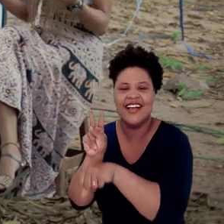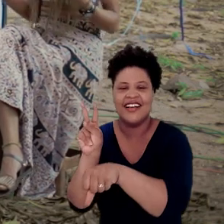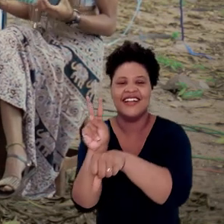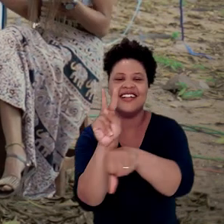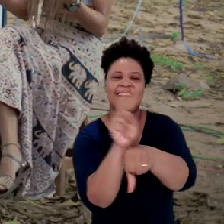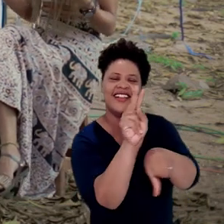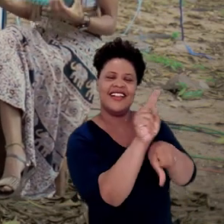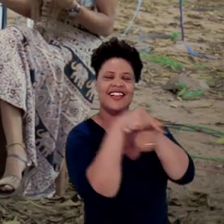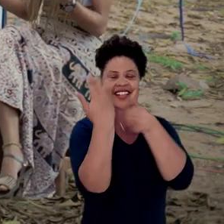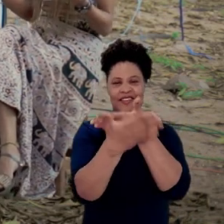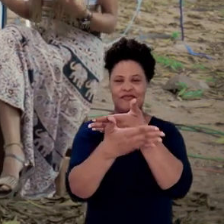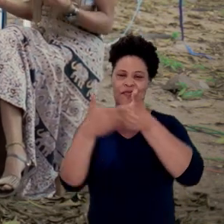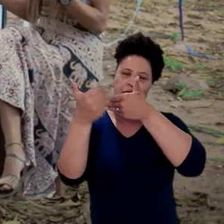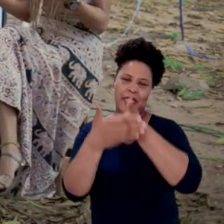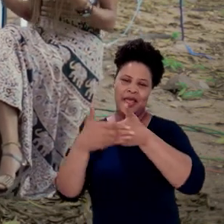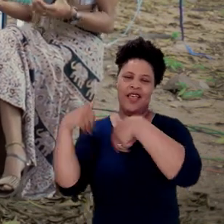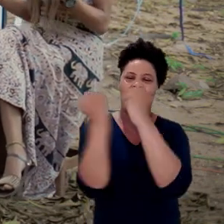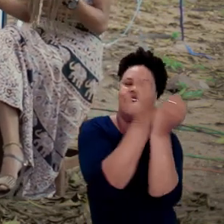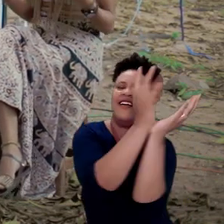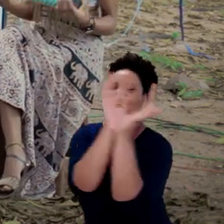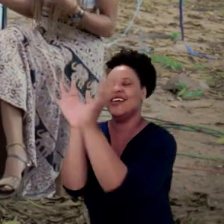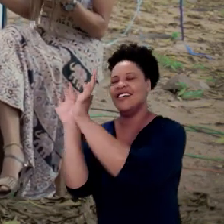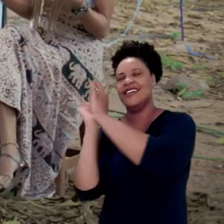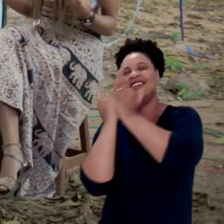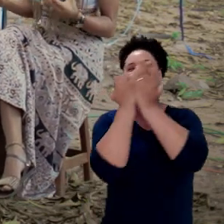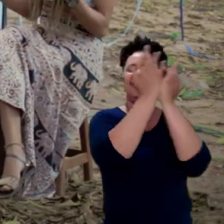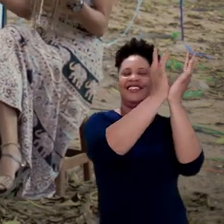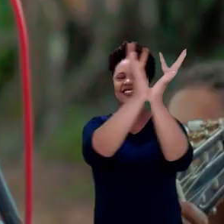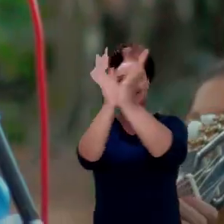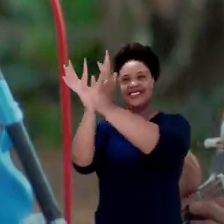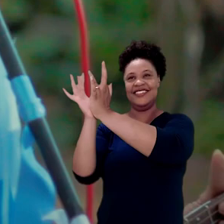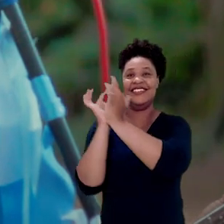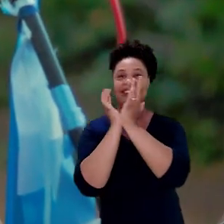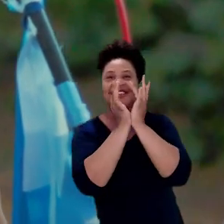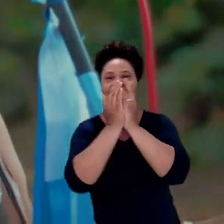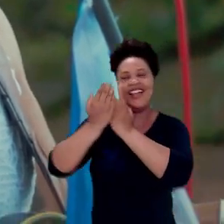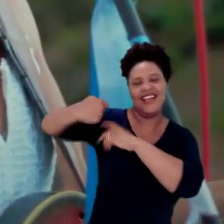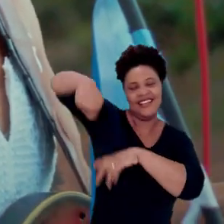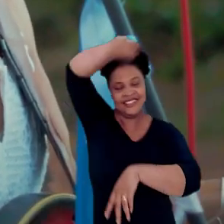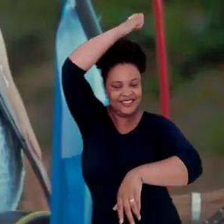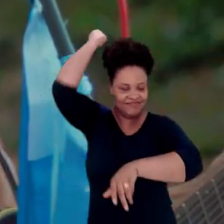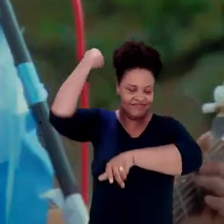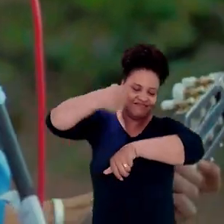Me lavou, menino, me limpou com esponja. Iemanjá de